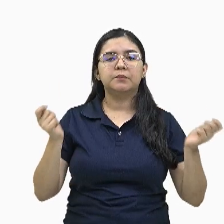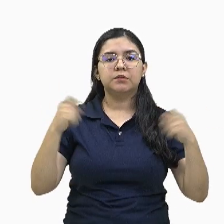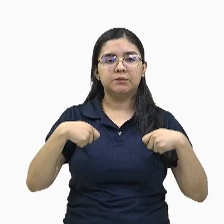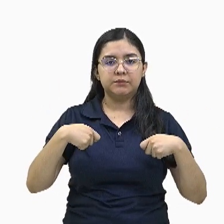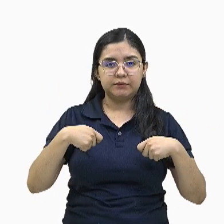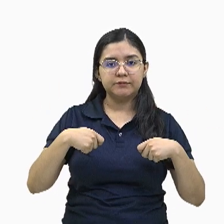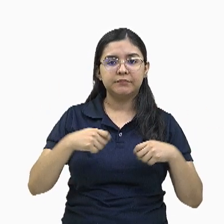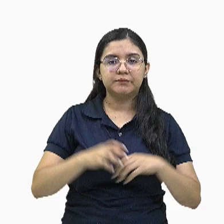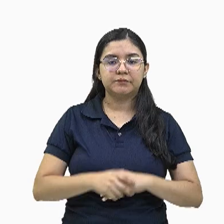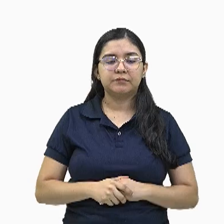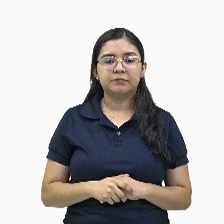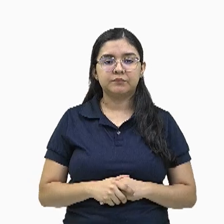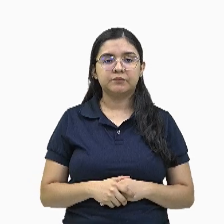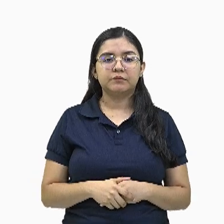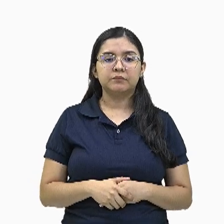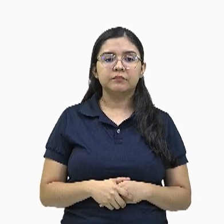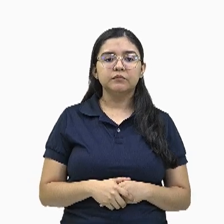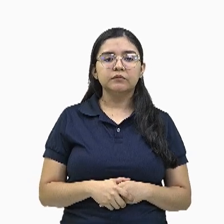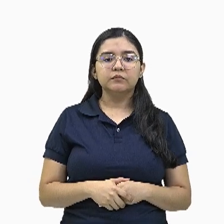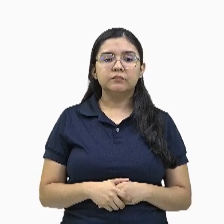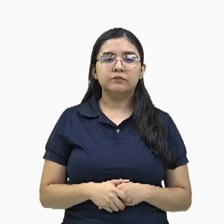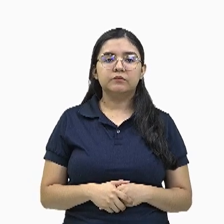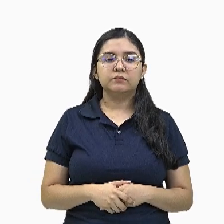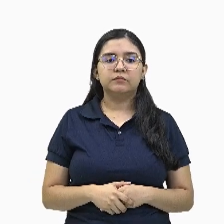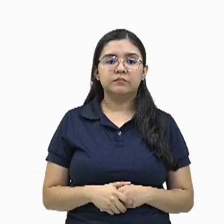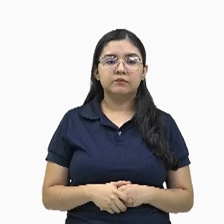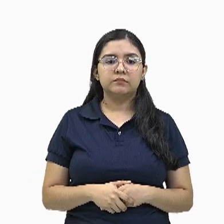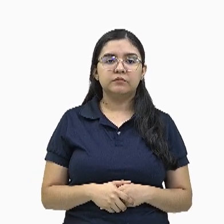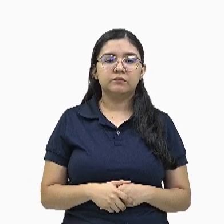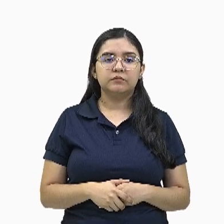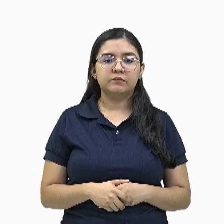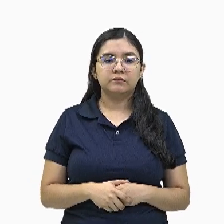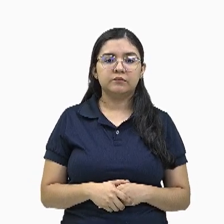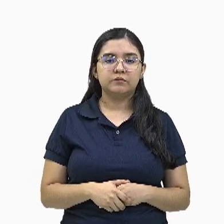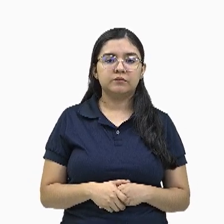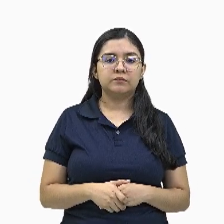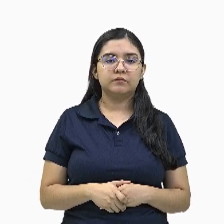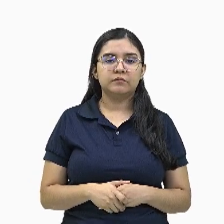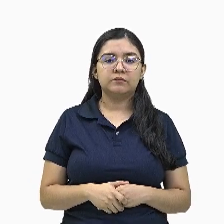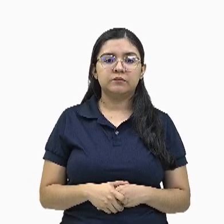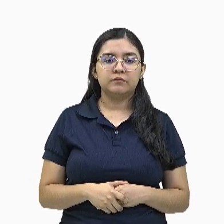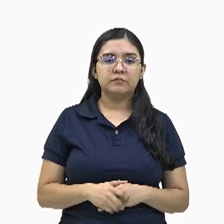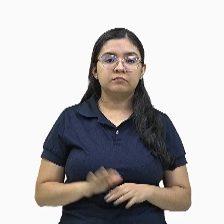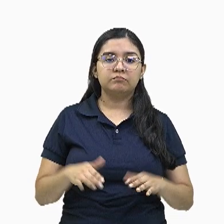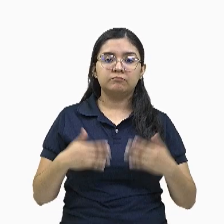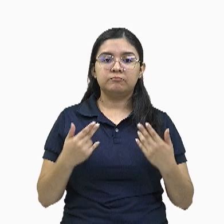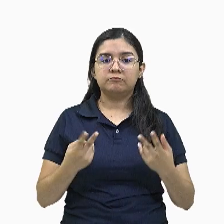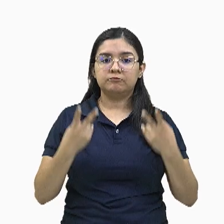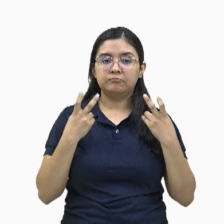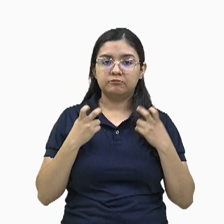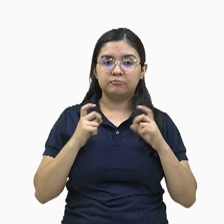possibilidade. Learning a language can be a real challenge. Vejam.